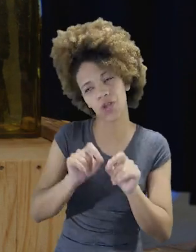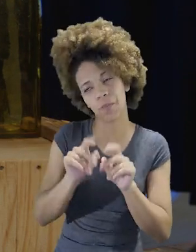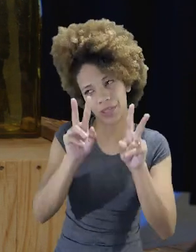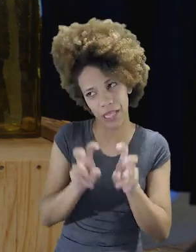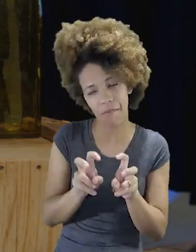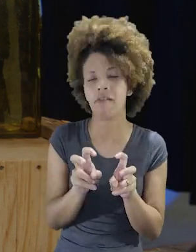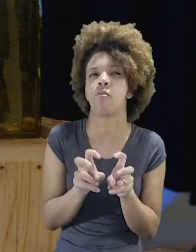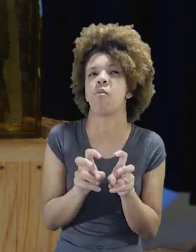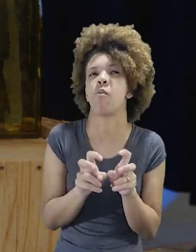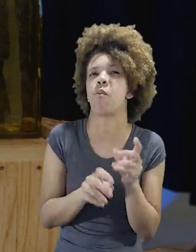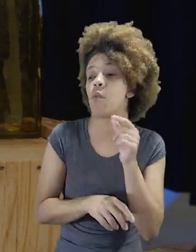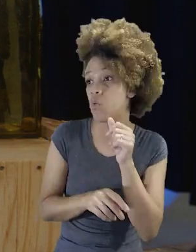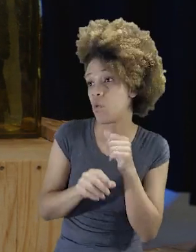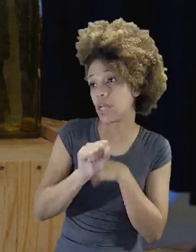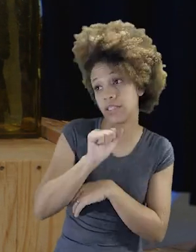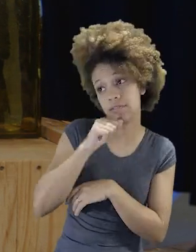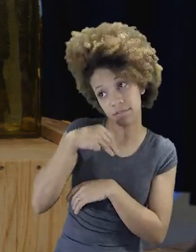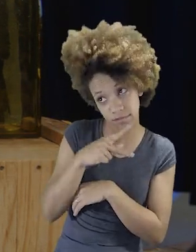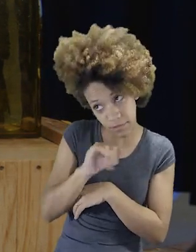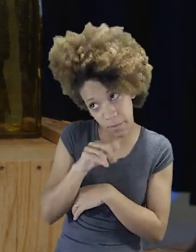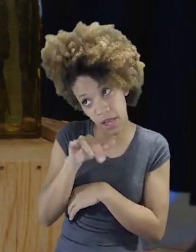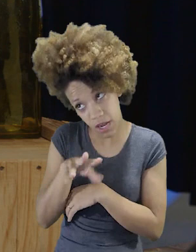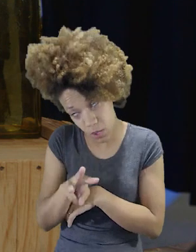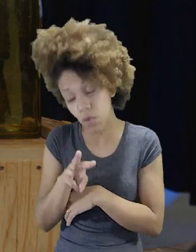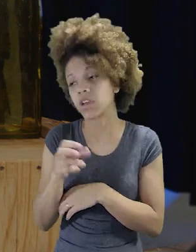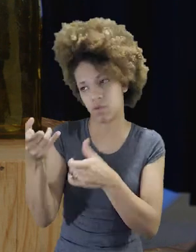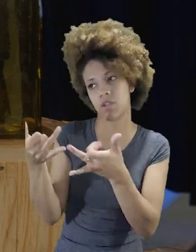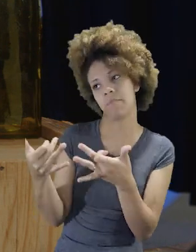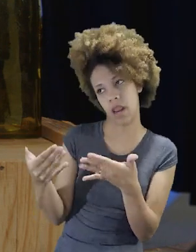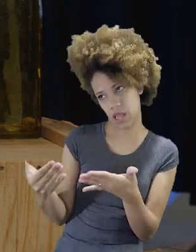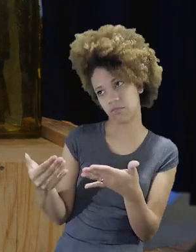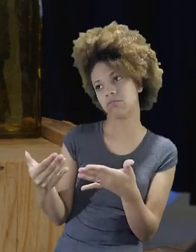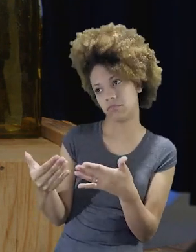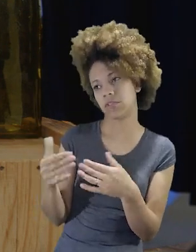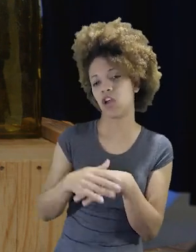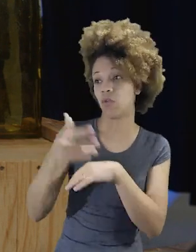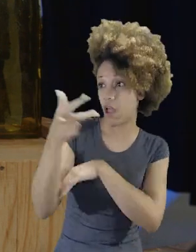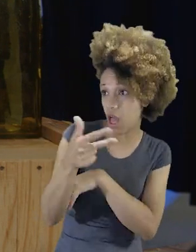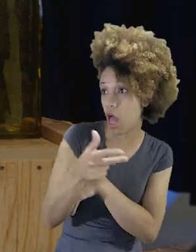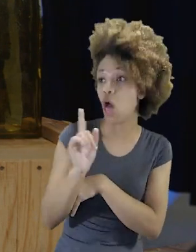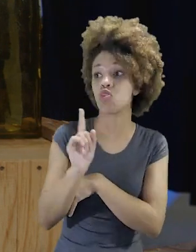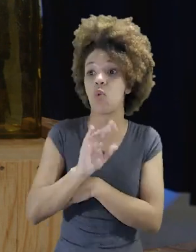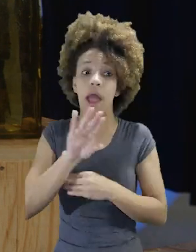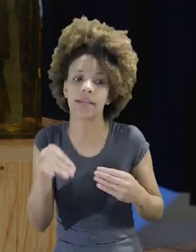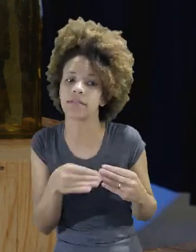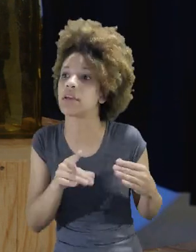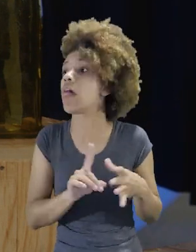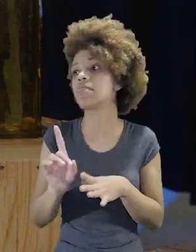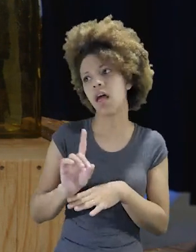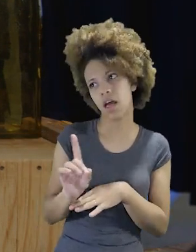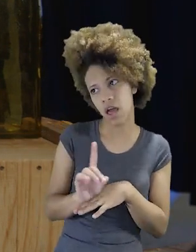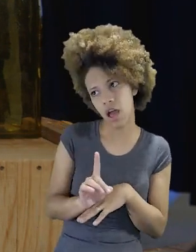eu falei que é já sente rap não é que não é que eles não sejam né cara do Rap tá ligado